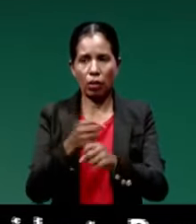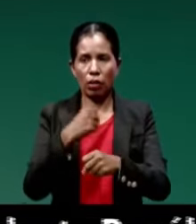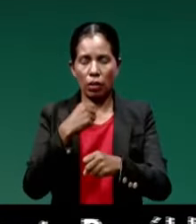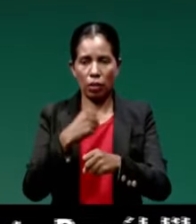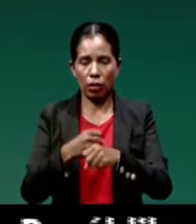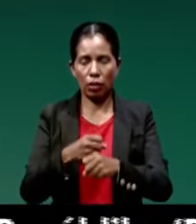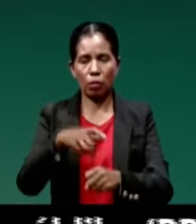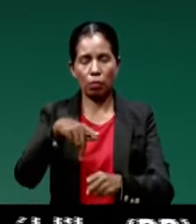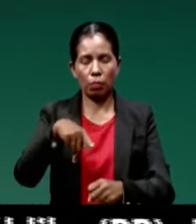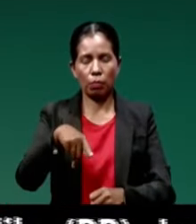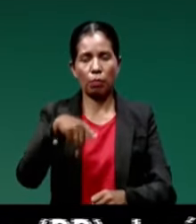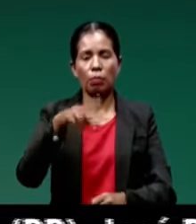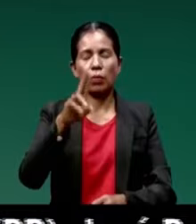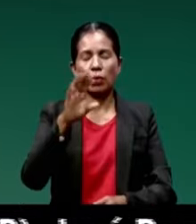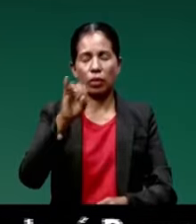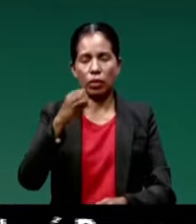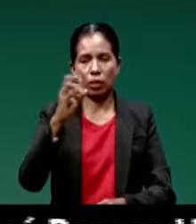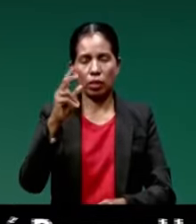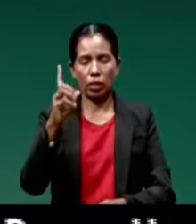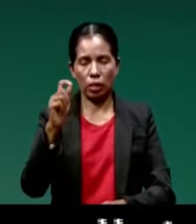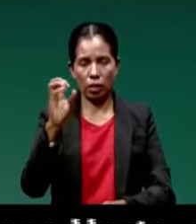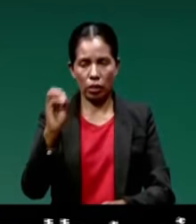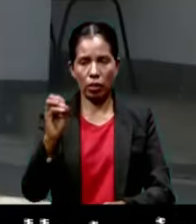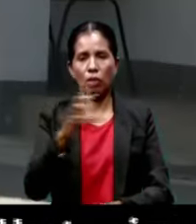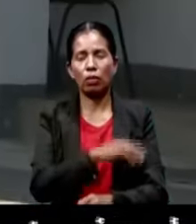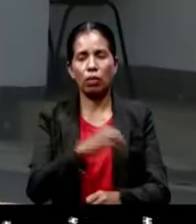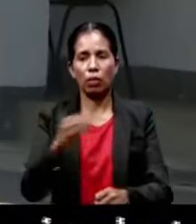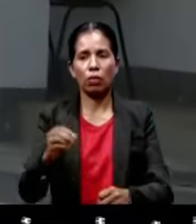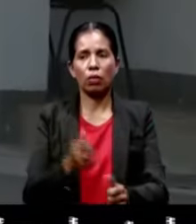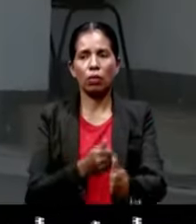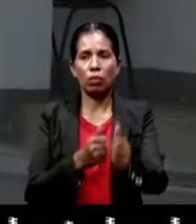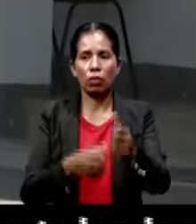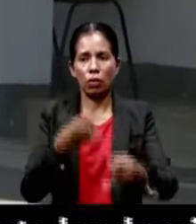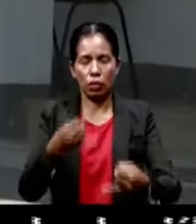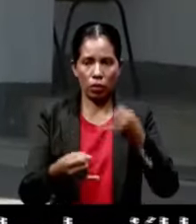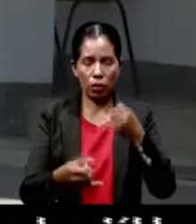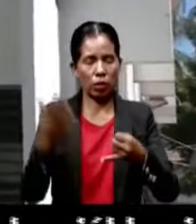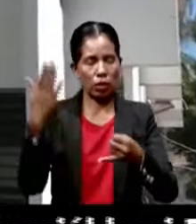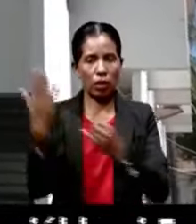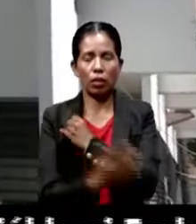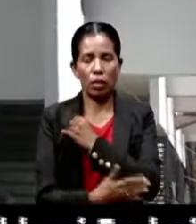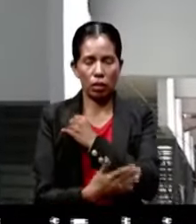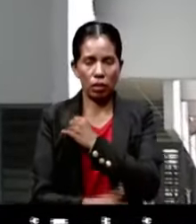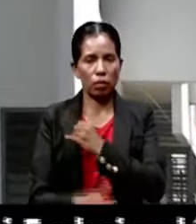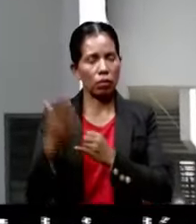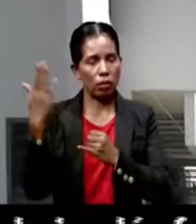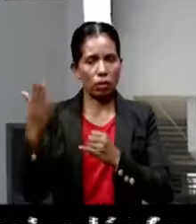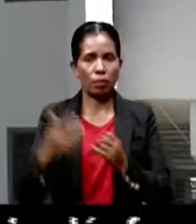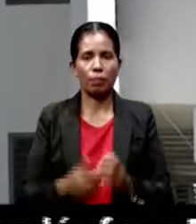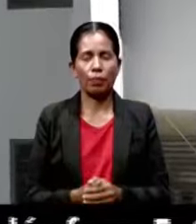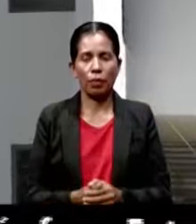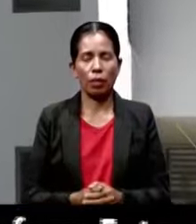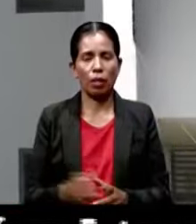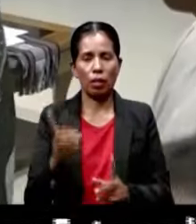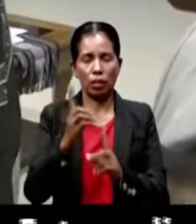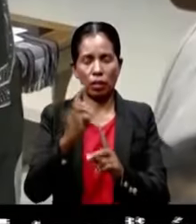ba fugitivo Arnolfo Arnia Teves de Eri, hodi ba cumpri justiça e a minha país origem. Além de, né, e a